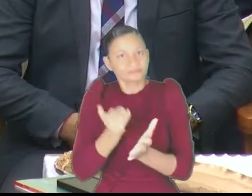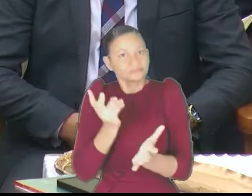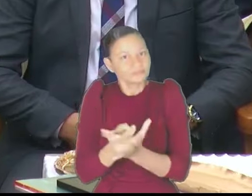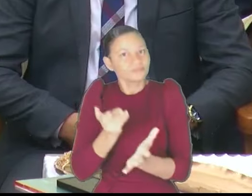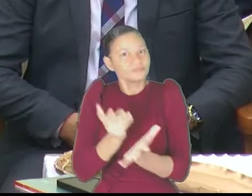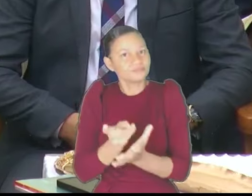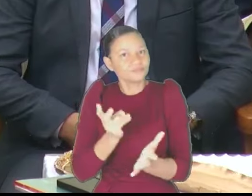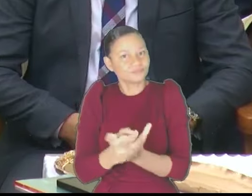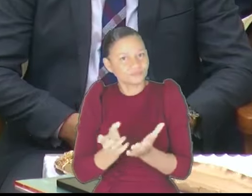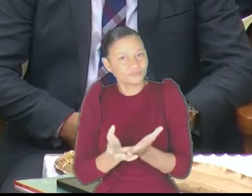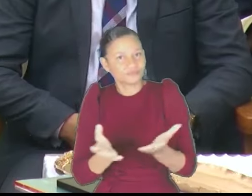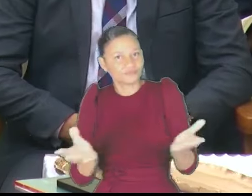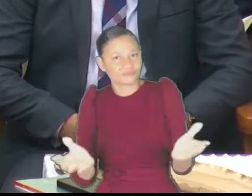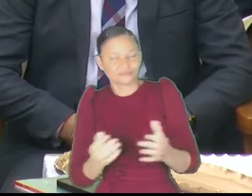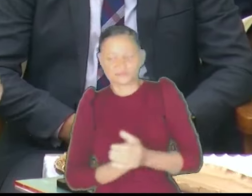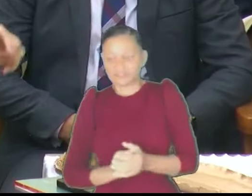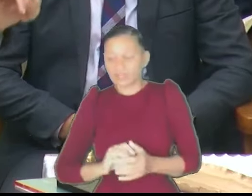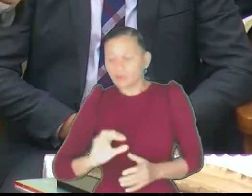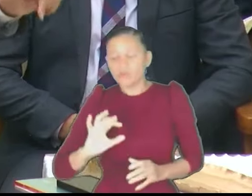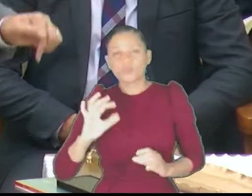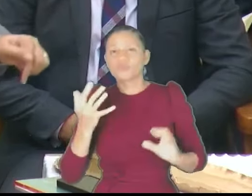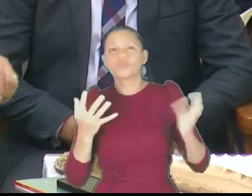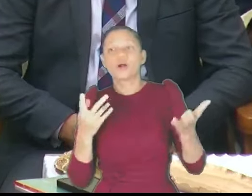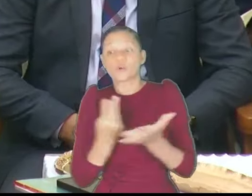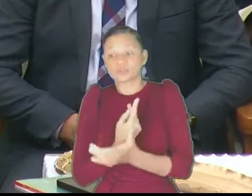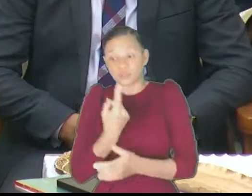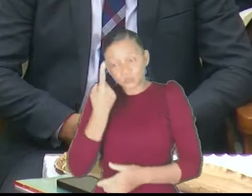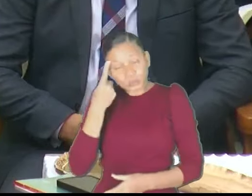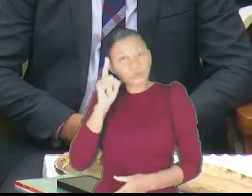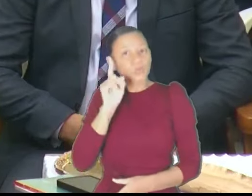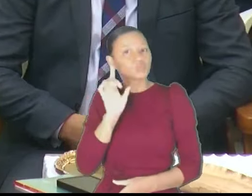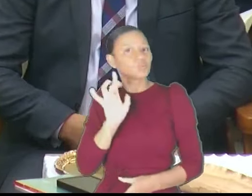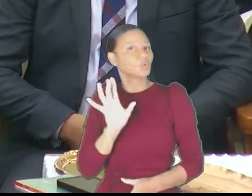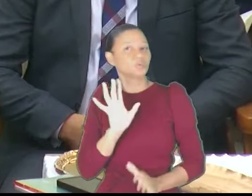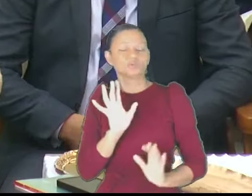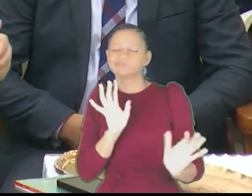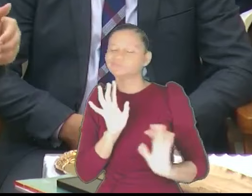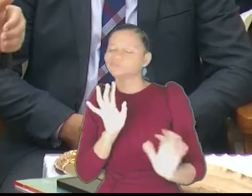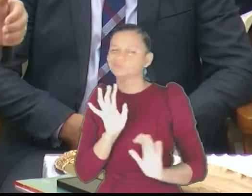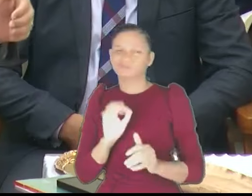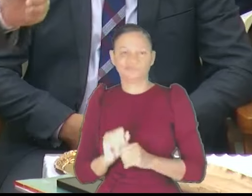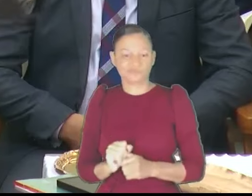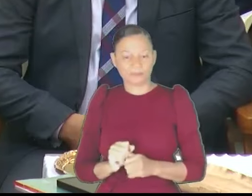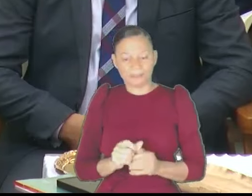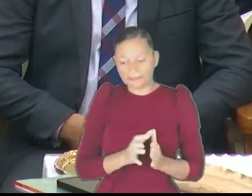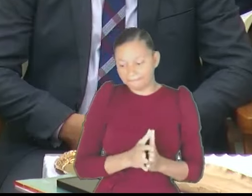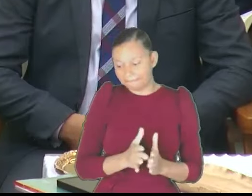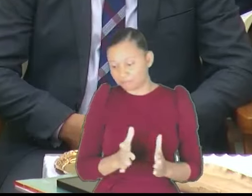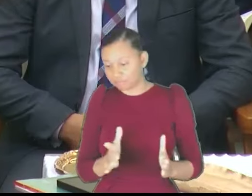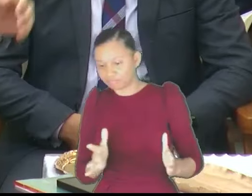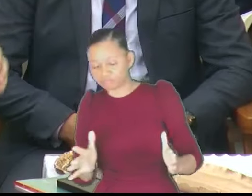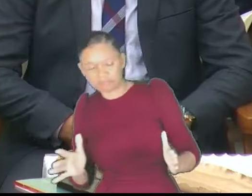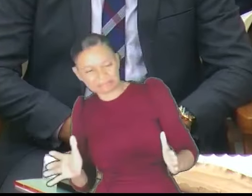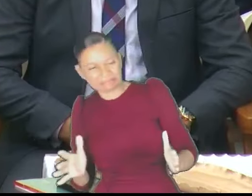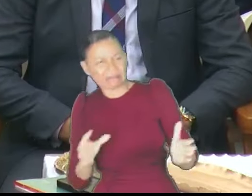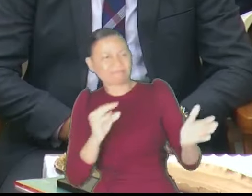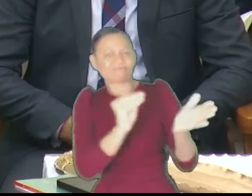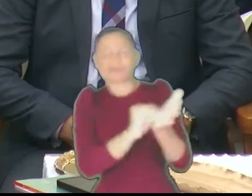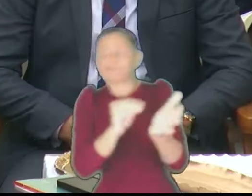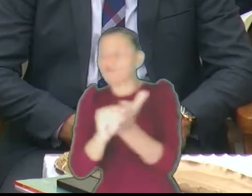não era algo que estava acontecendo só para aquele dia, mas enquanto durasse a crise, na